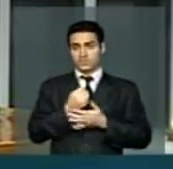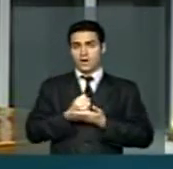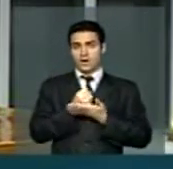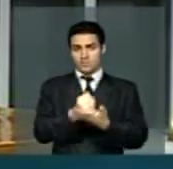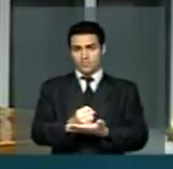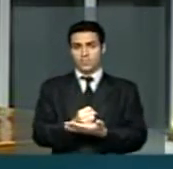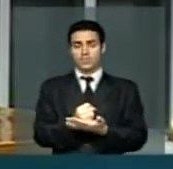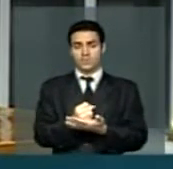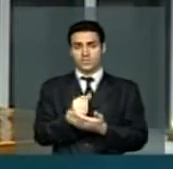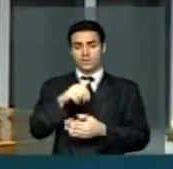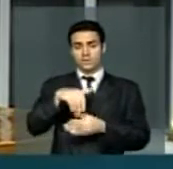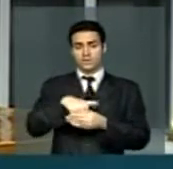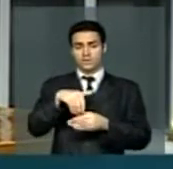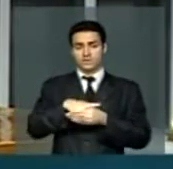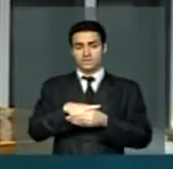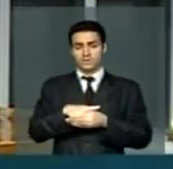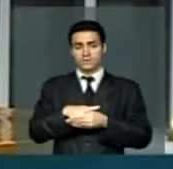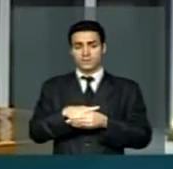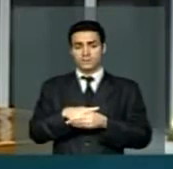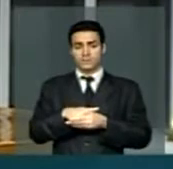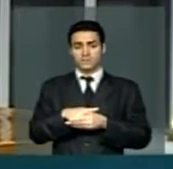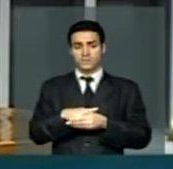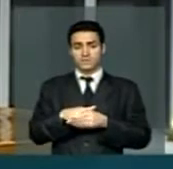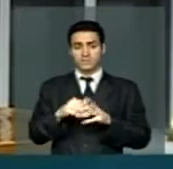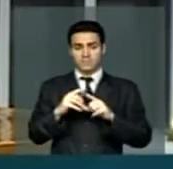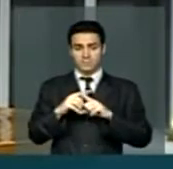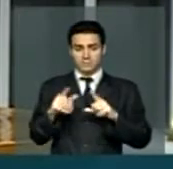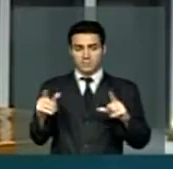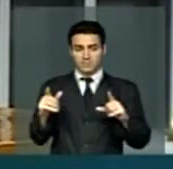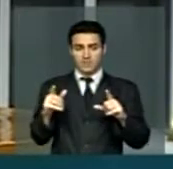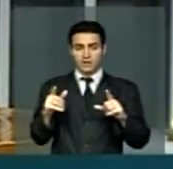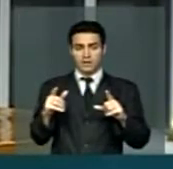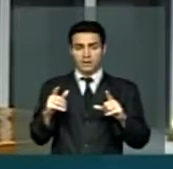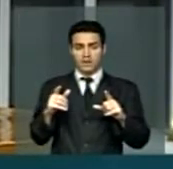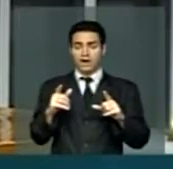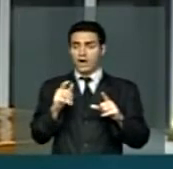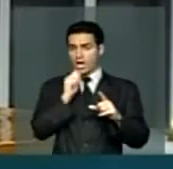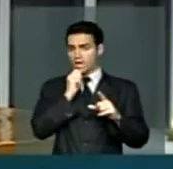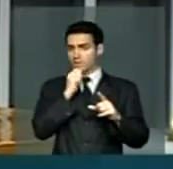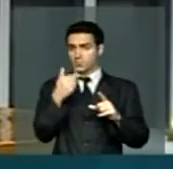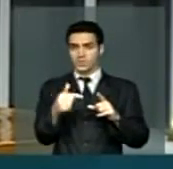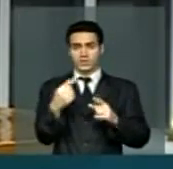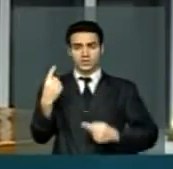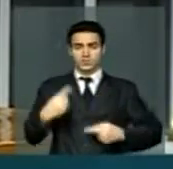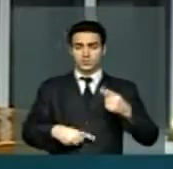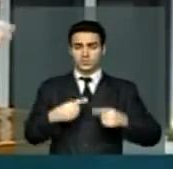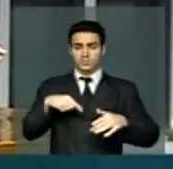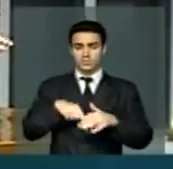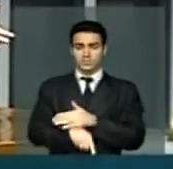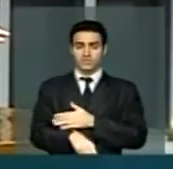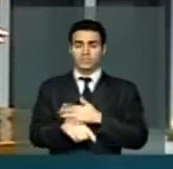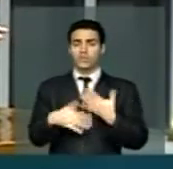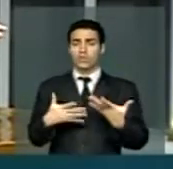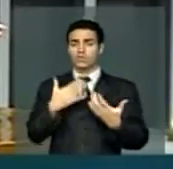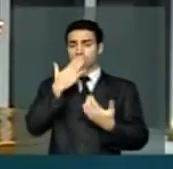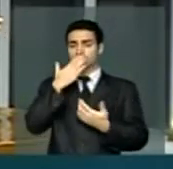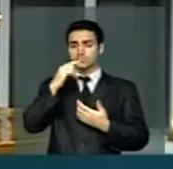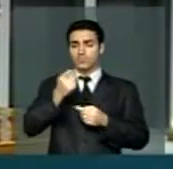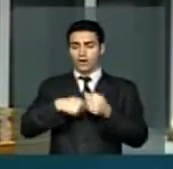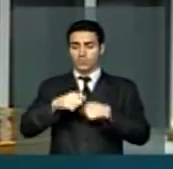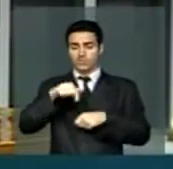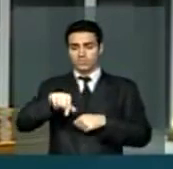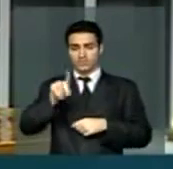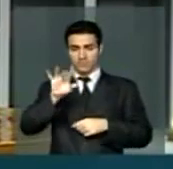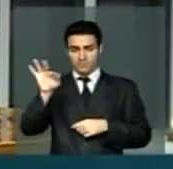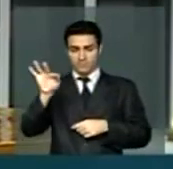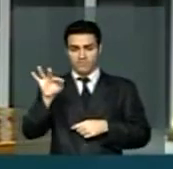apoio na sua eleição e que até então não fizemos nenhuma discussão com profundidade sobre a vocação econômica do Distrito